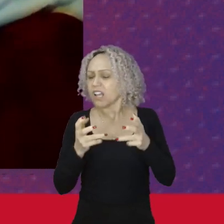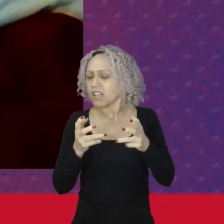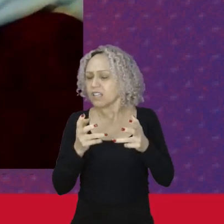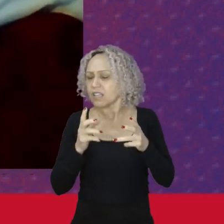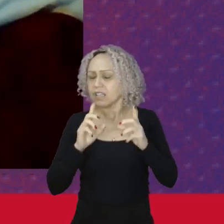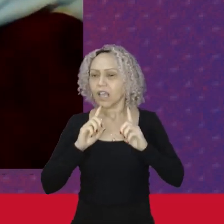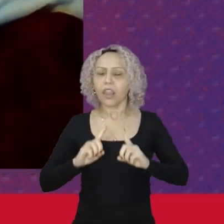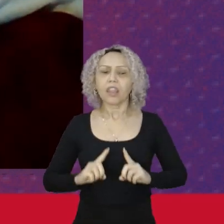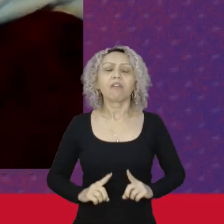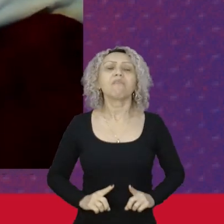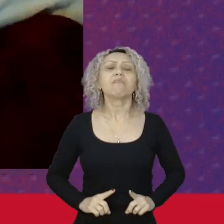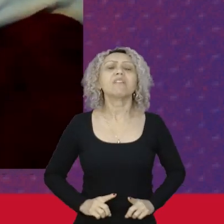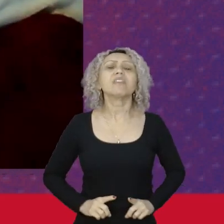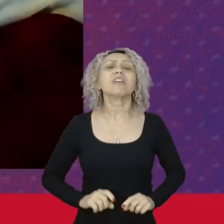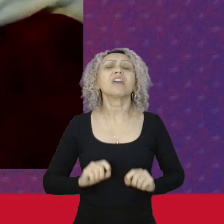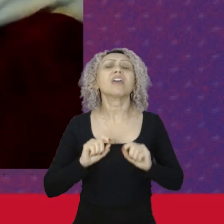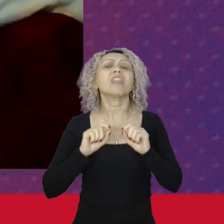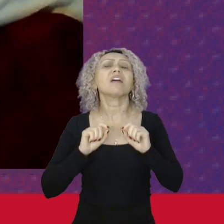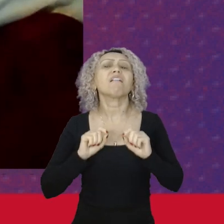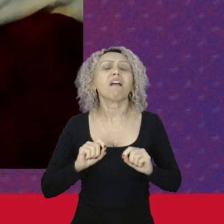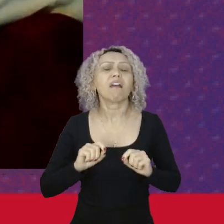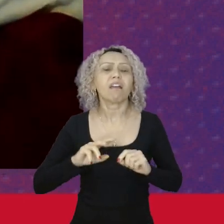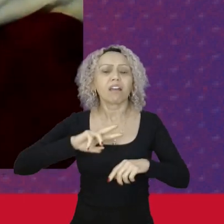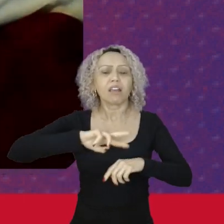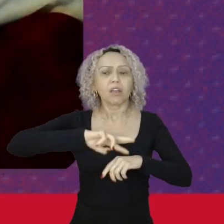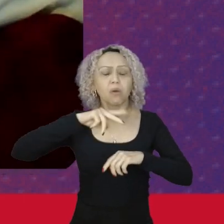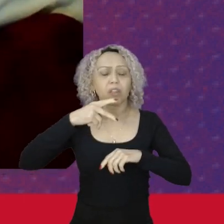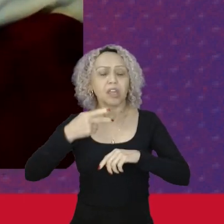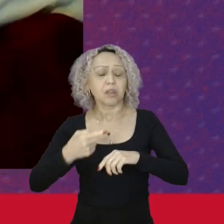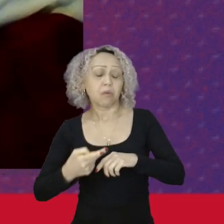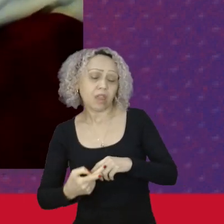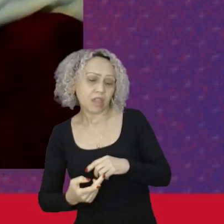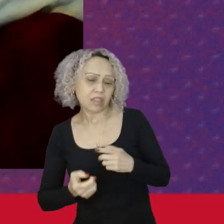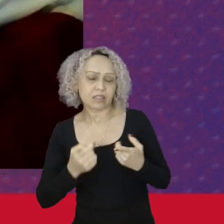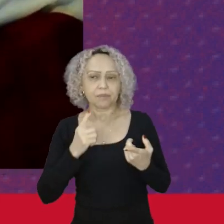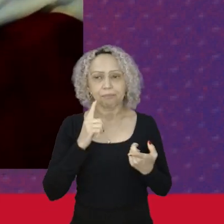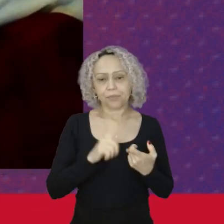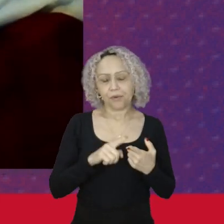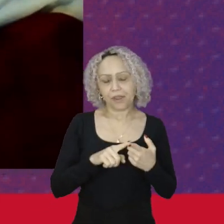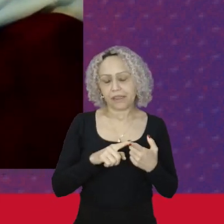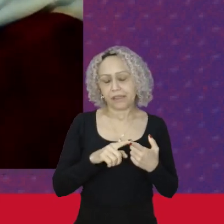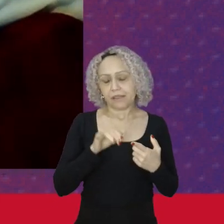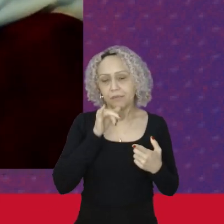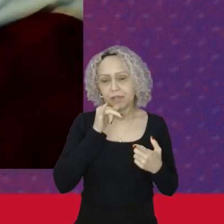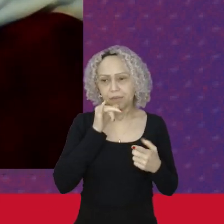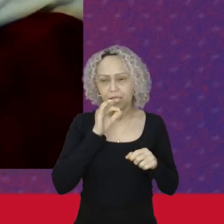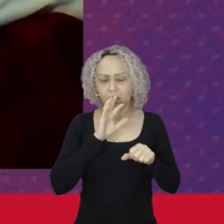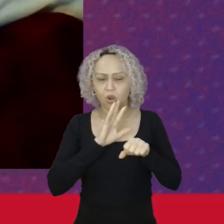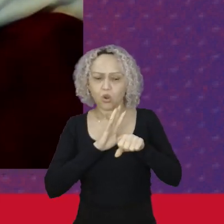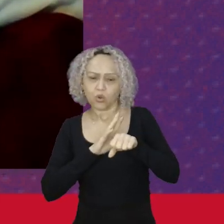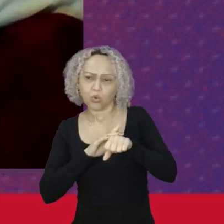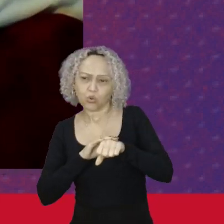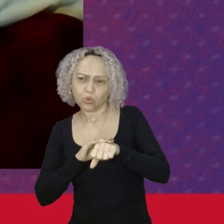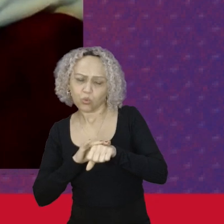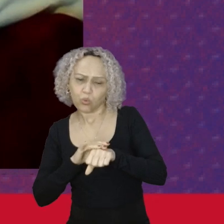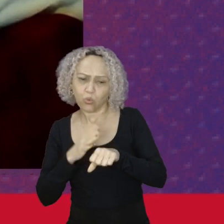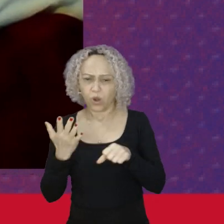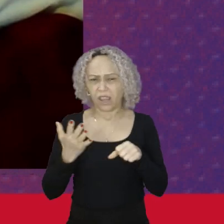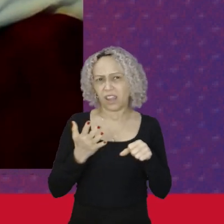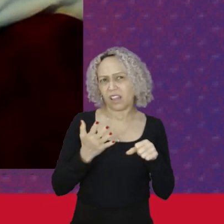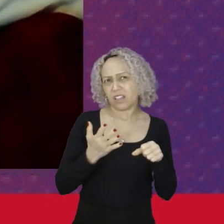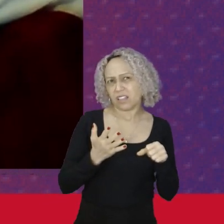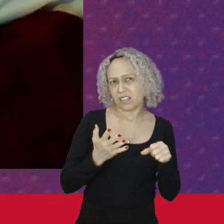uma consequência das doenças ou das deficiências, dos